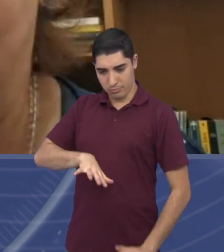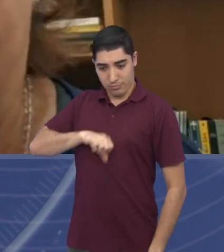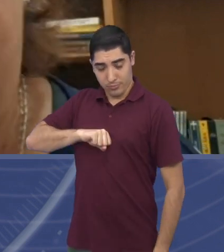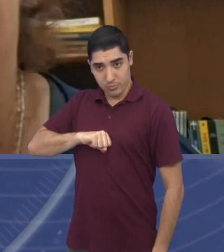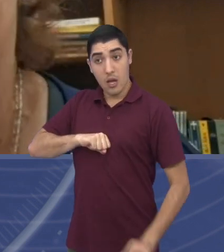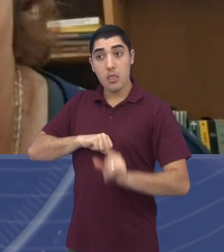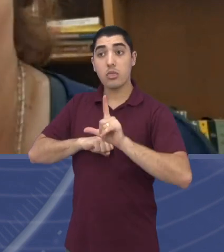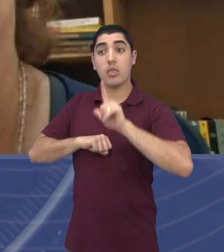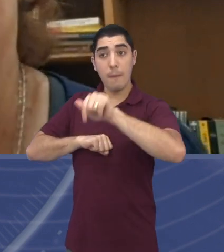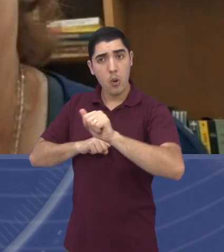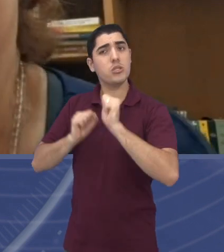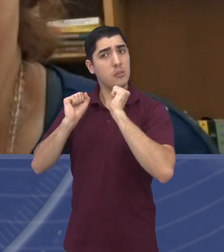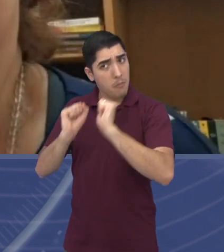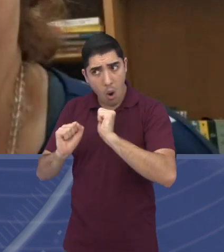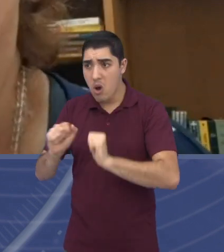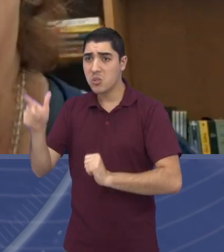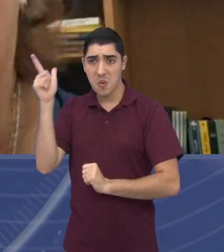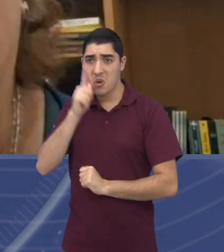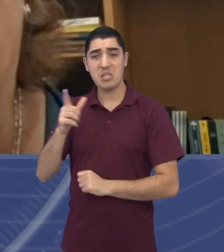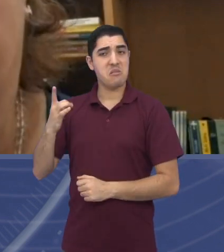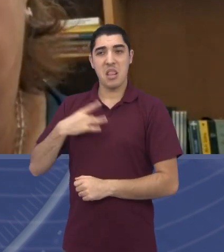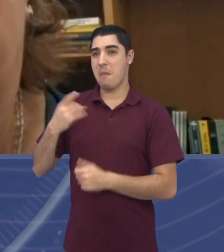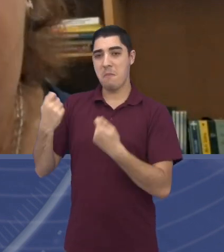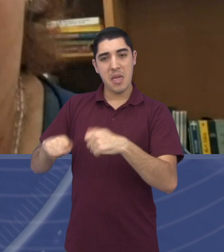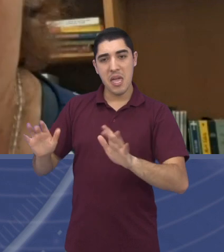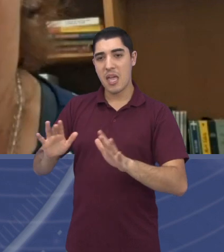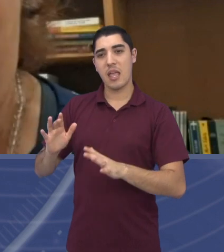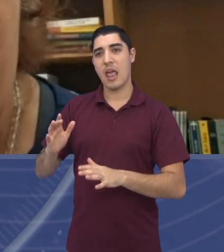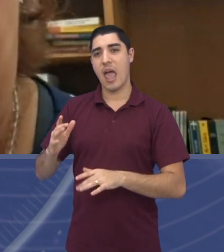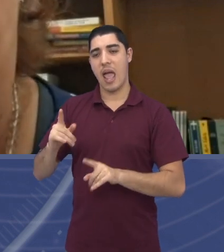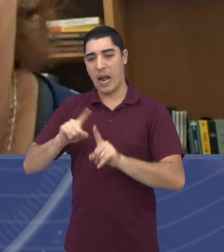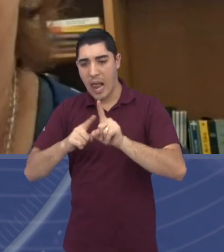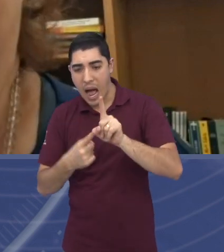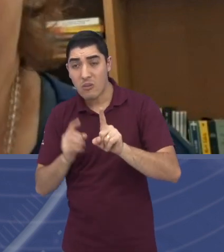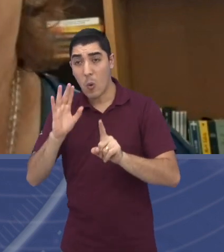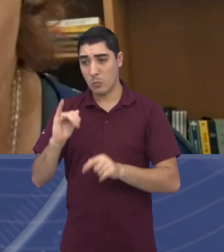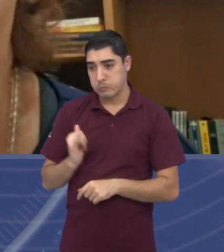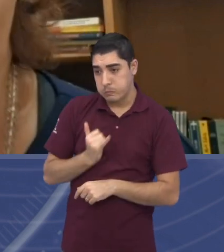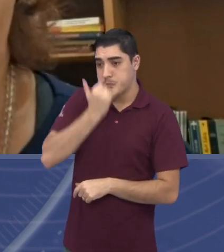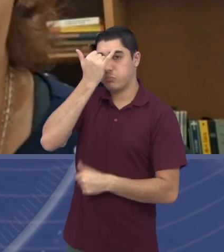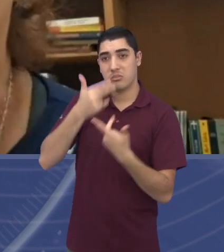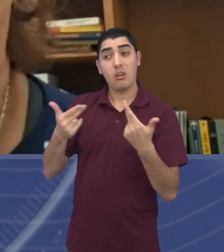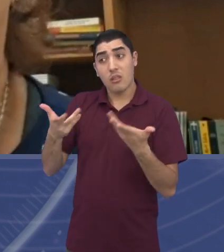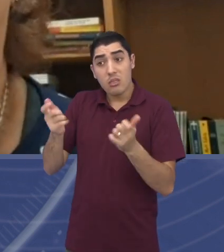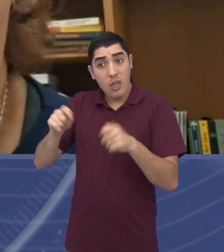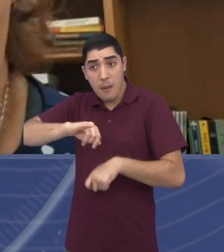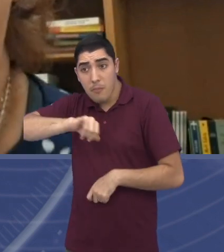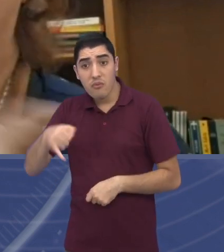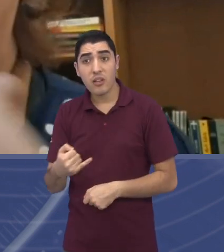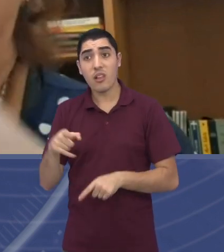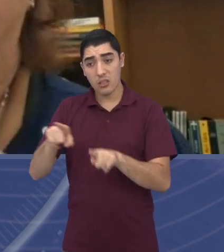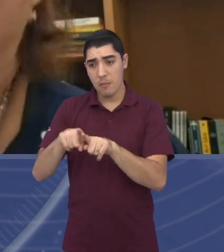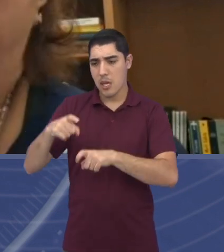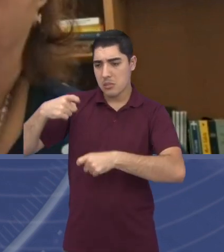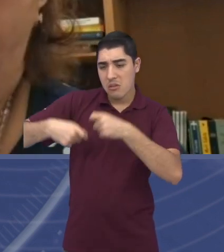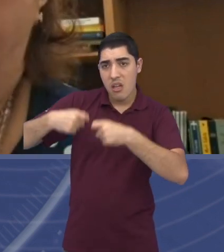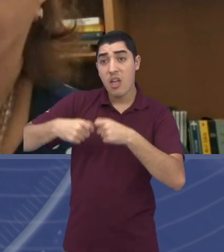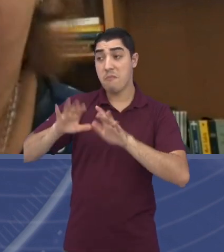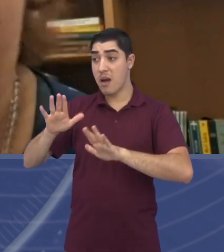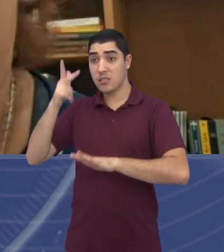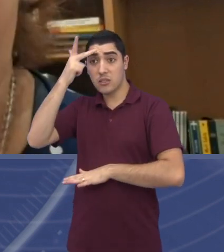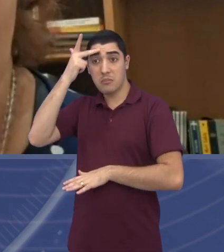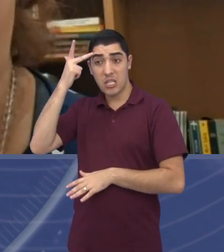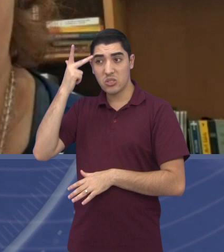vai poder conviver sem o medo da gravidez, sem a culpa. Então, aproveitar essa maturidade e essa